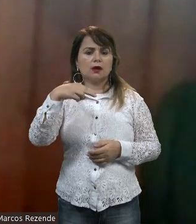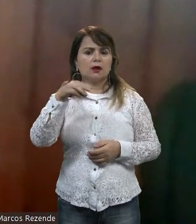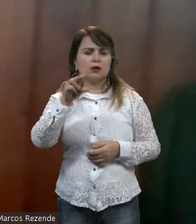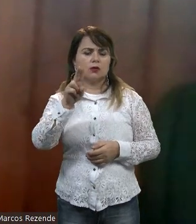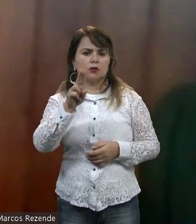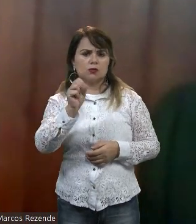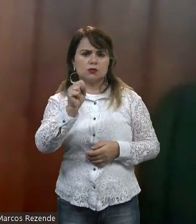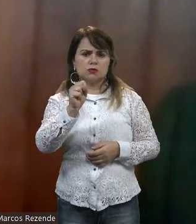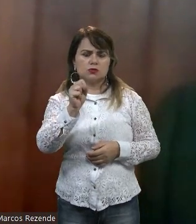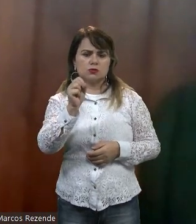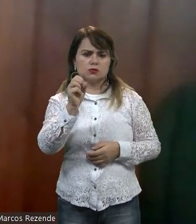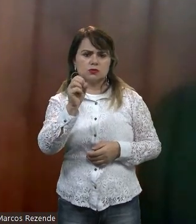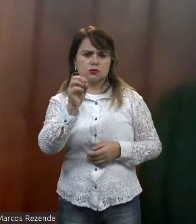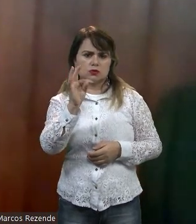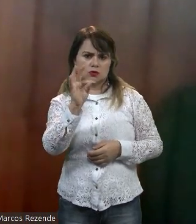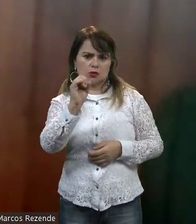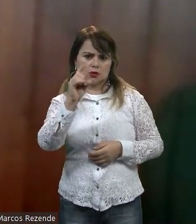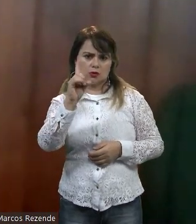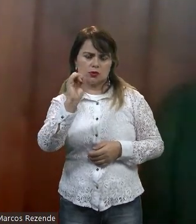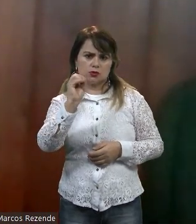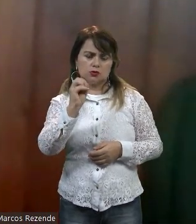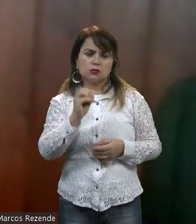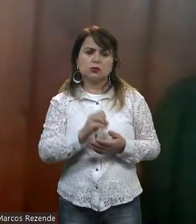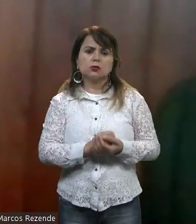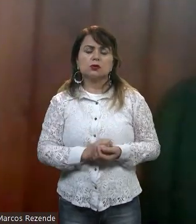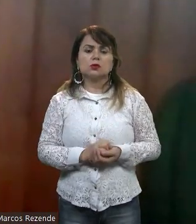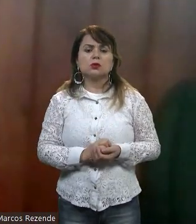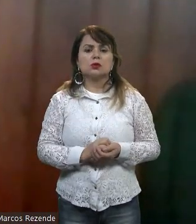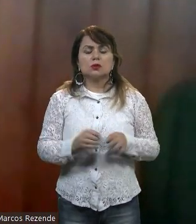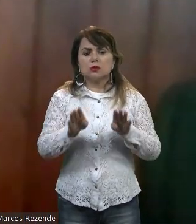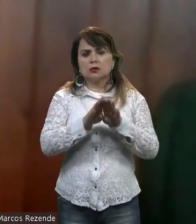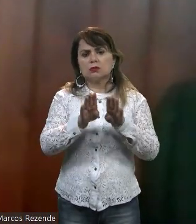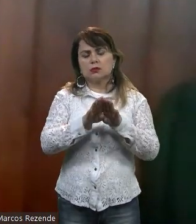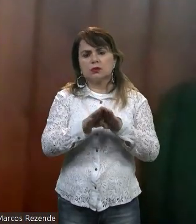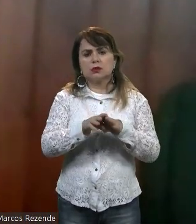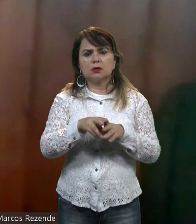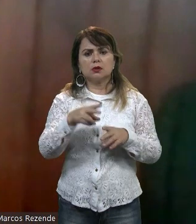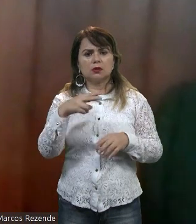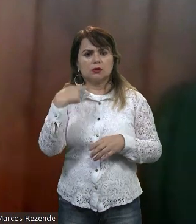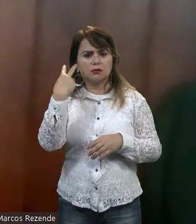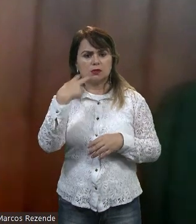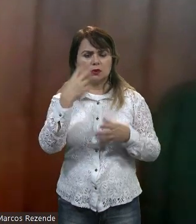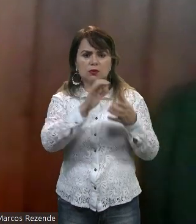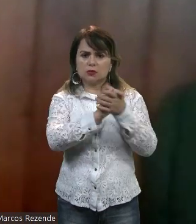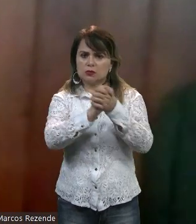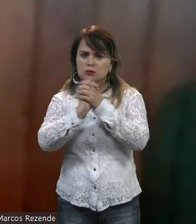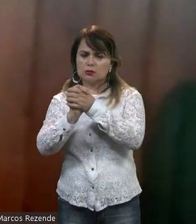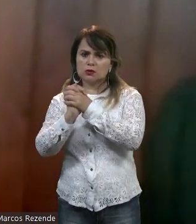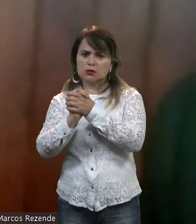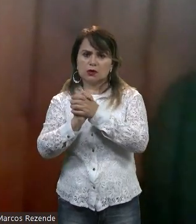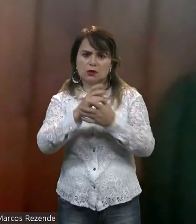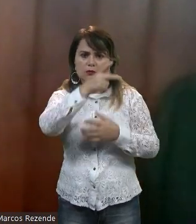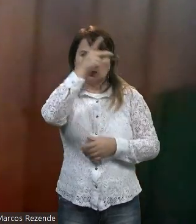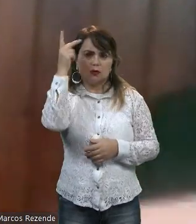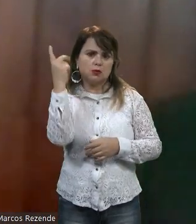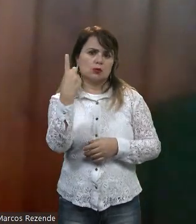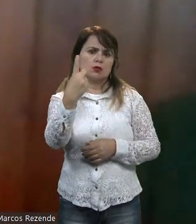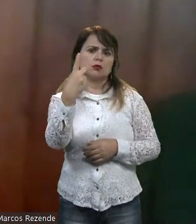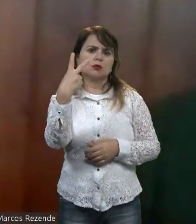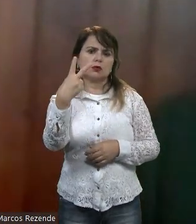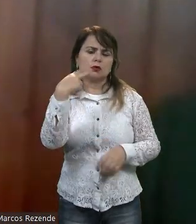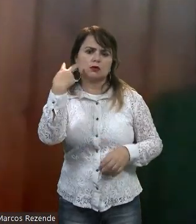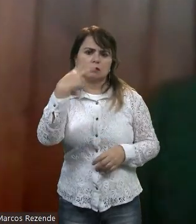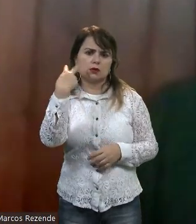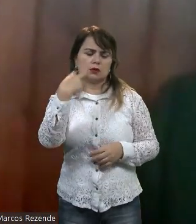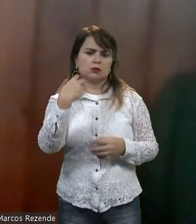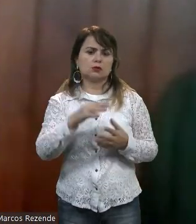à devolução do duodécimo feito por essa casa, cumprimentando todos os 12 vereadores, cumprimentando a